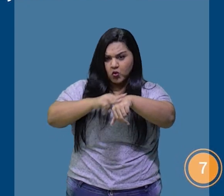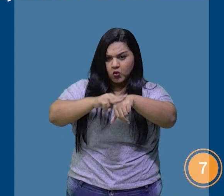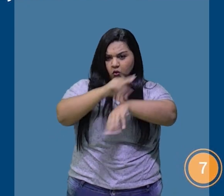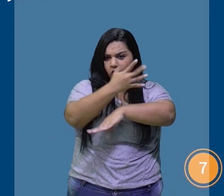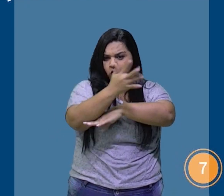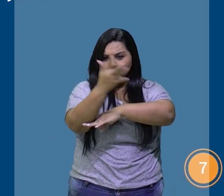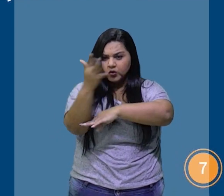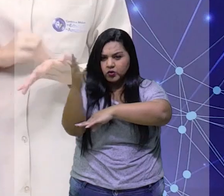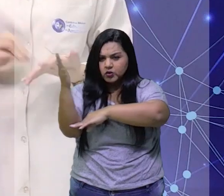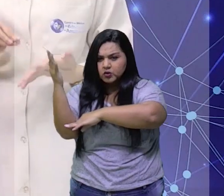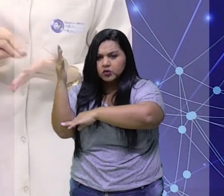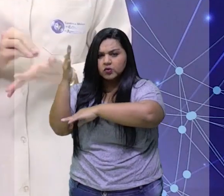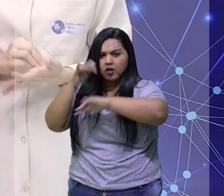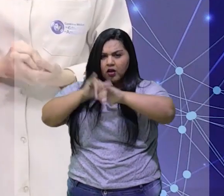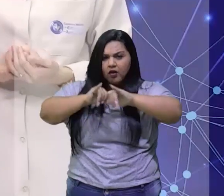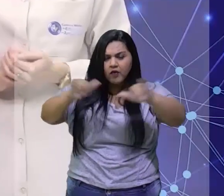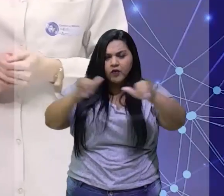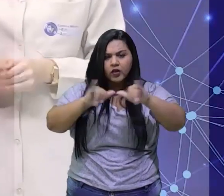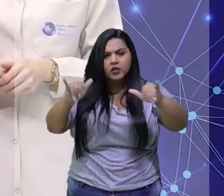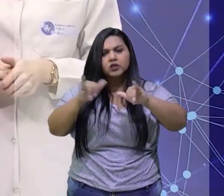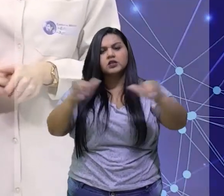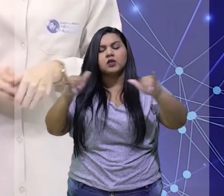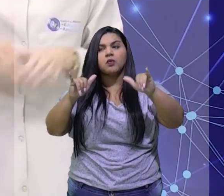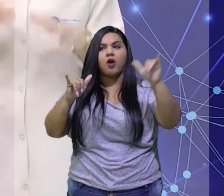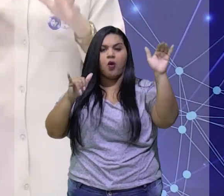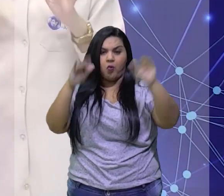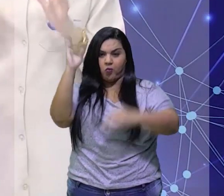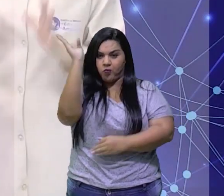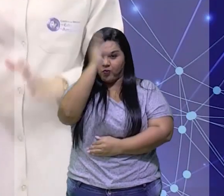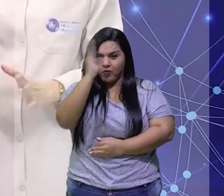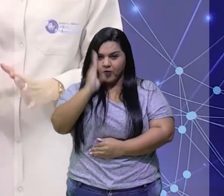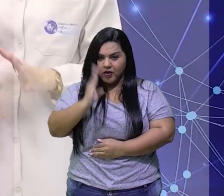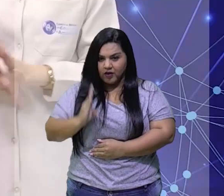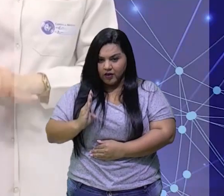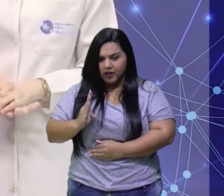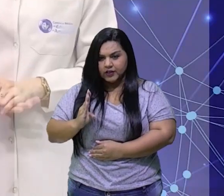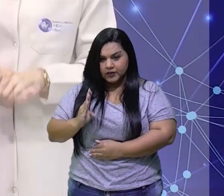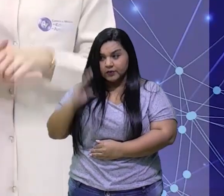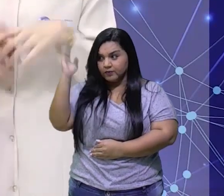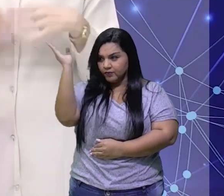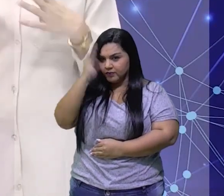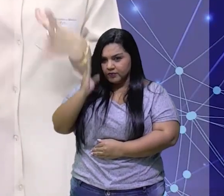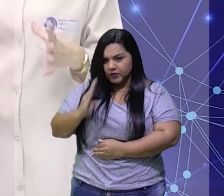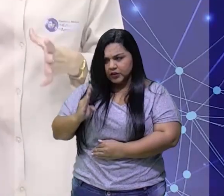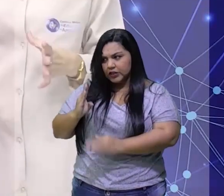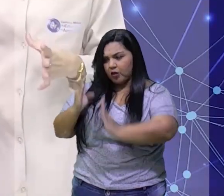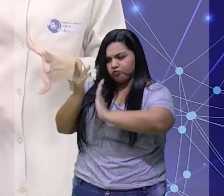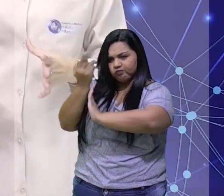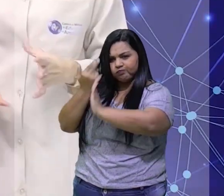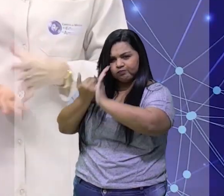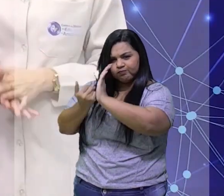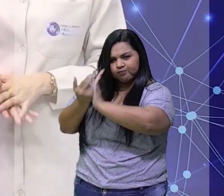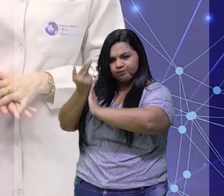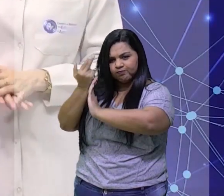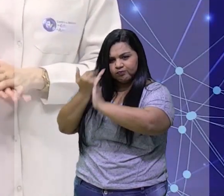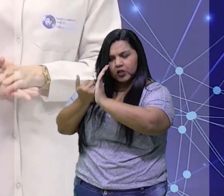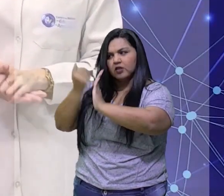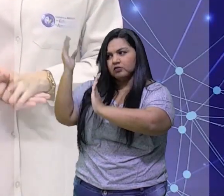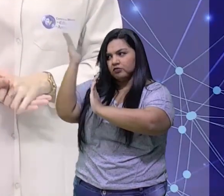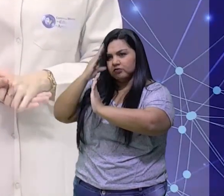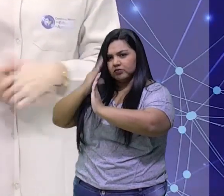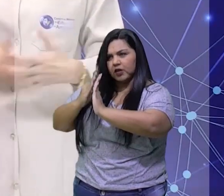passar aquelas informações, você divide ali o Brasil, né? Você desenha ali o espaço do território